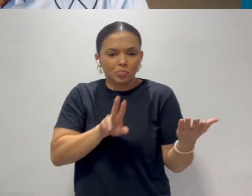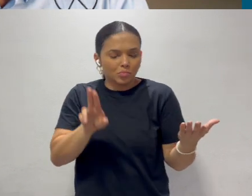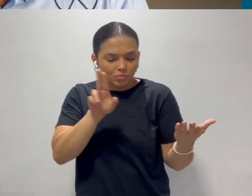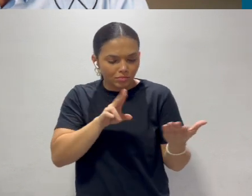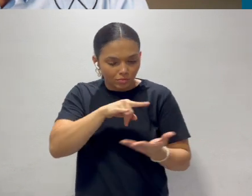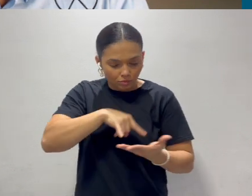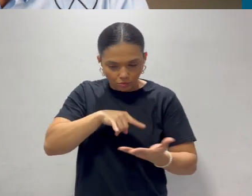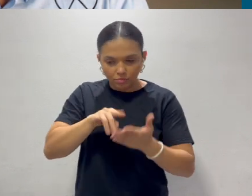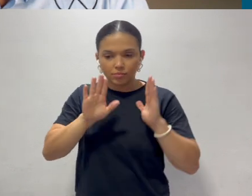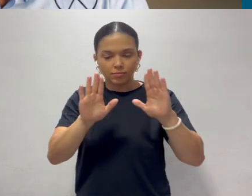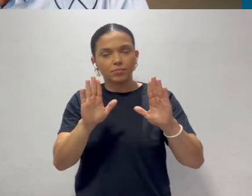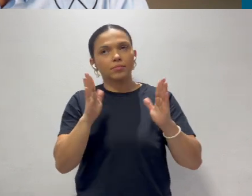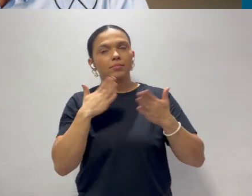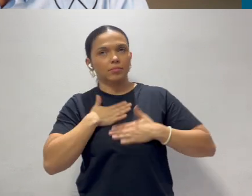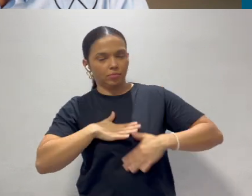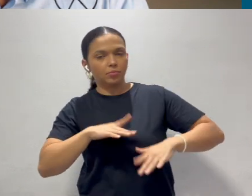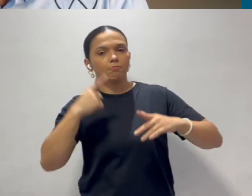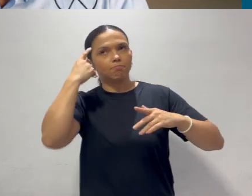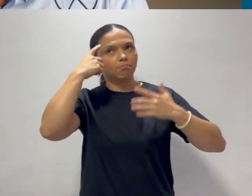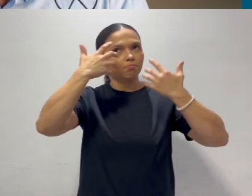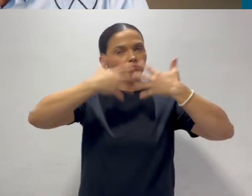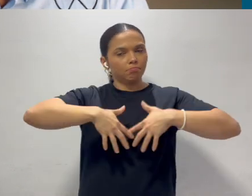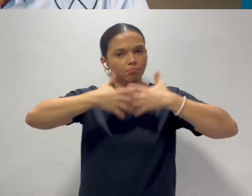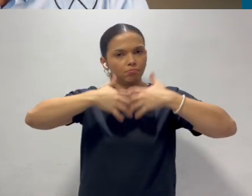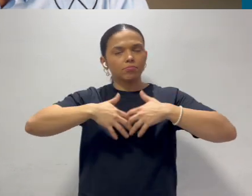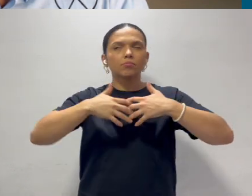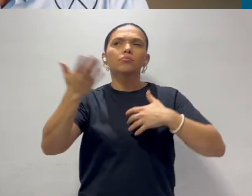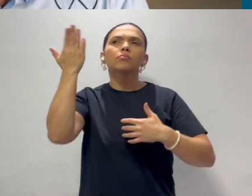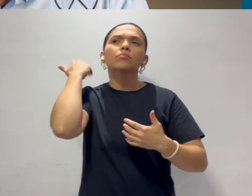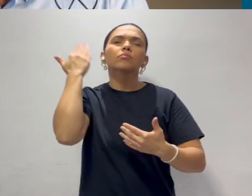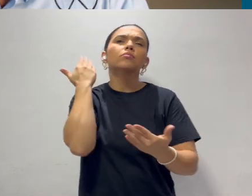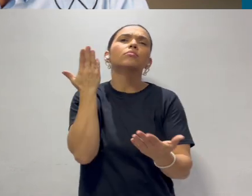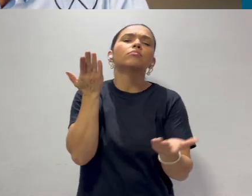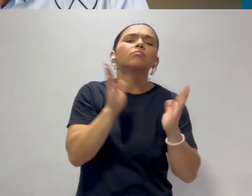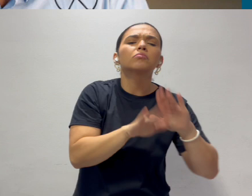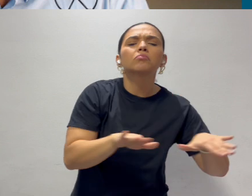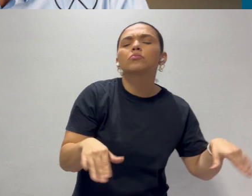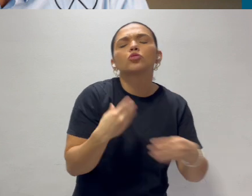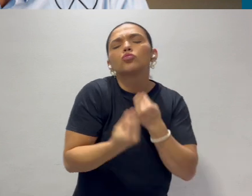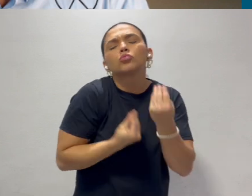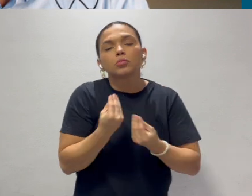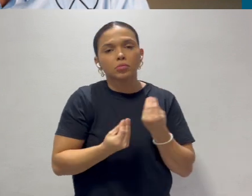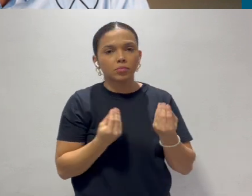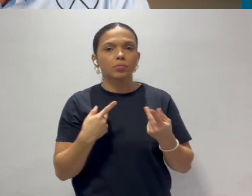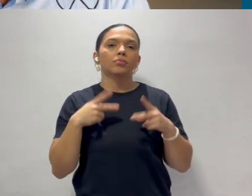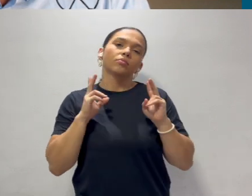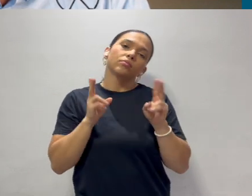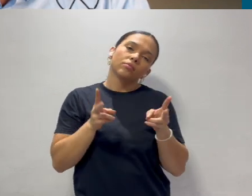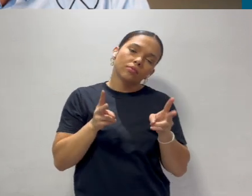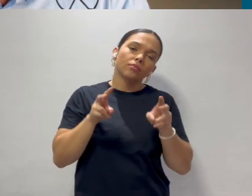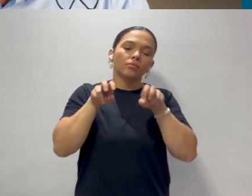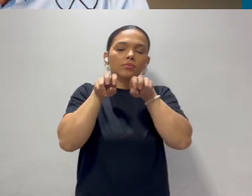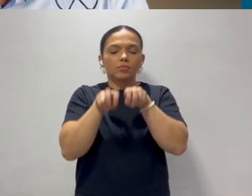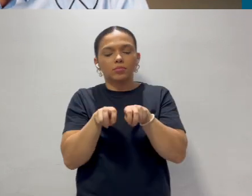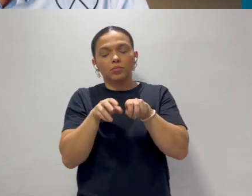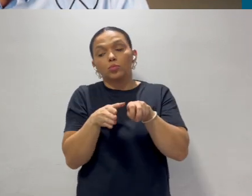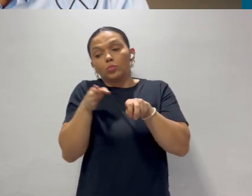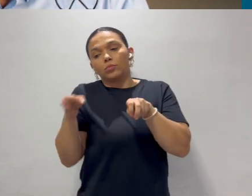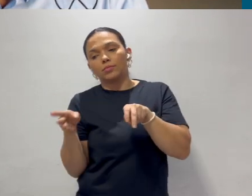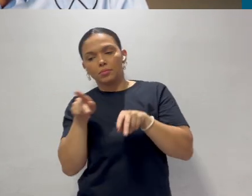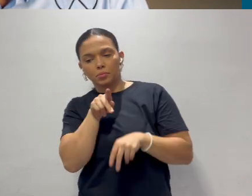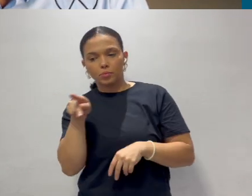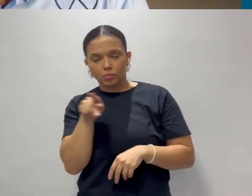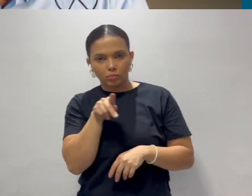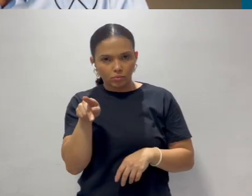essa documentação. Eu disse, calma, vamos começar a pensar. E aí eu disse, e na época da infância, como é que era? Aí ela disse, eu sentava do